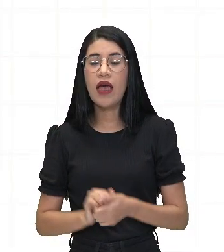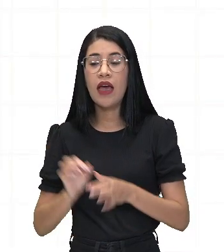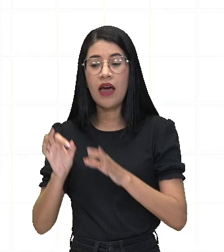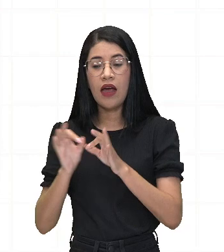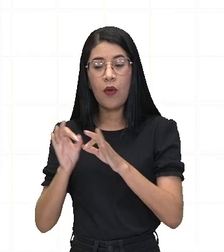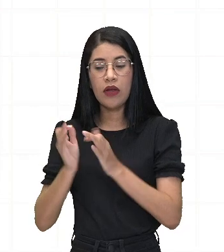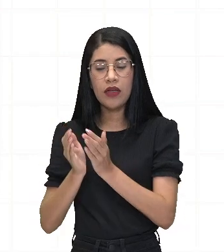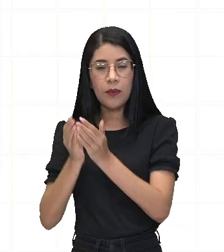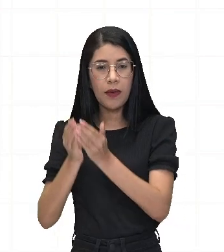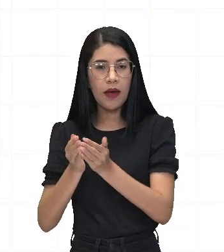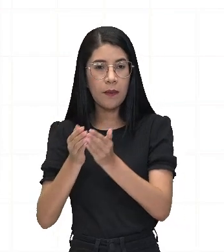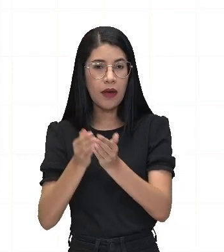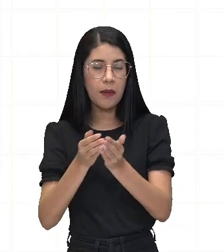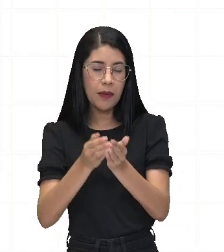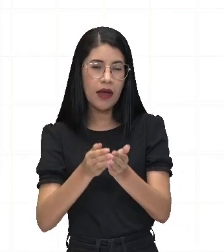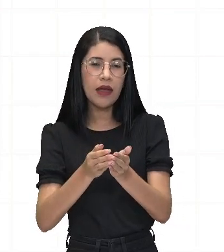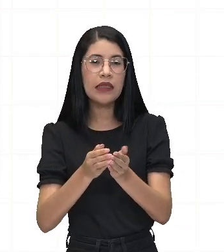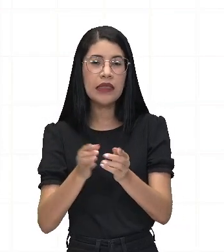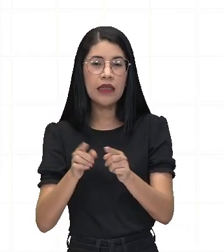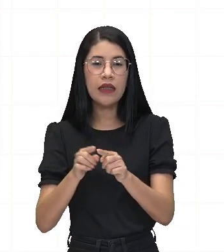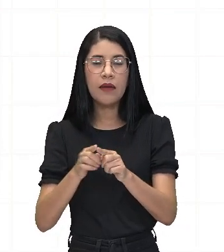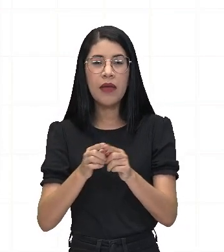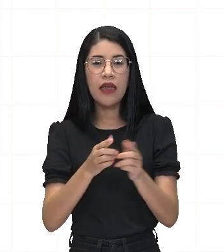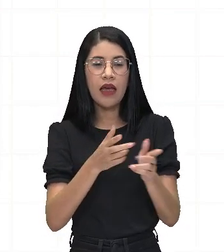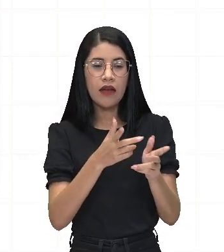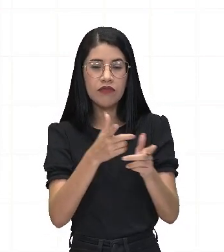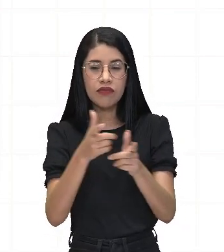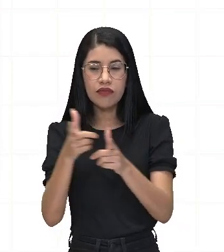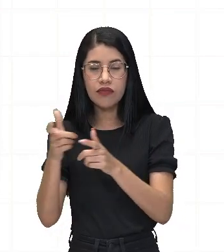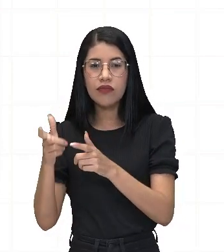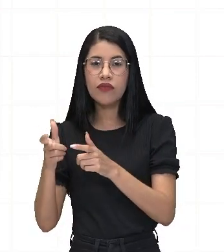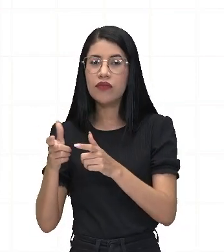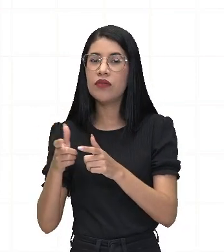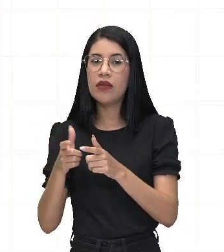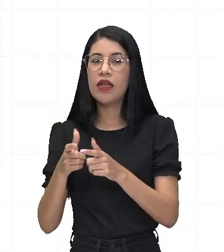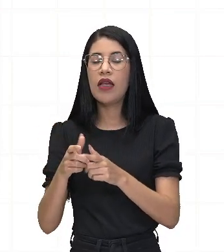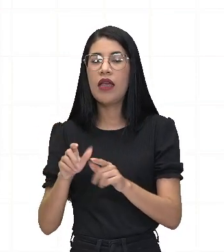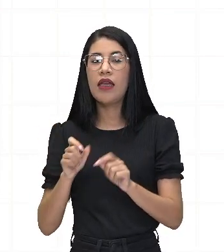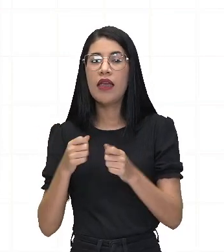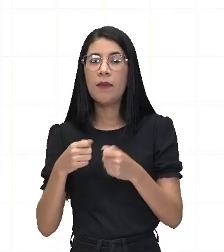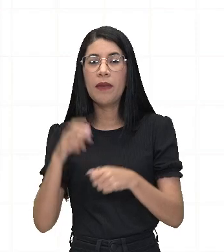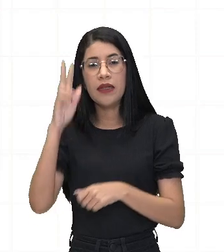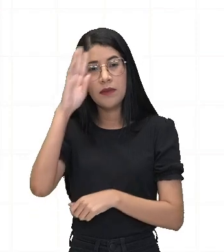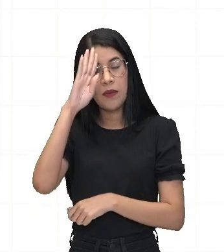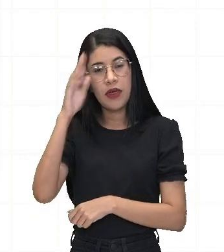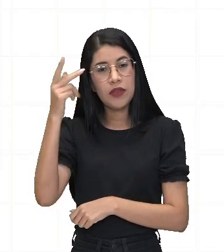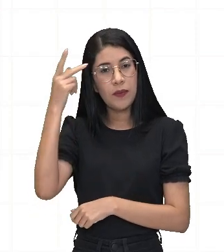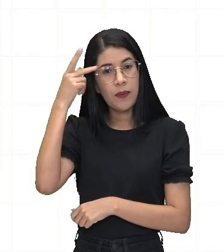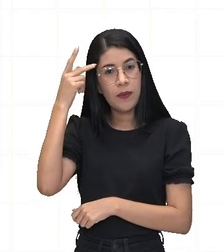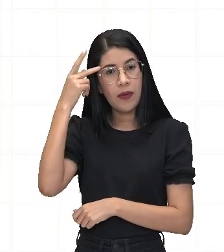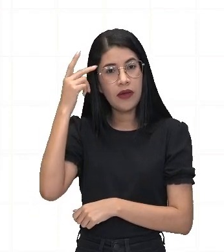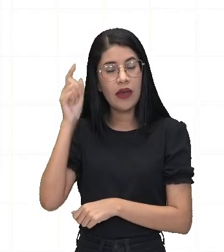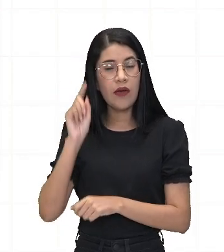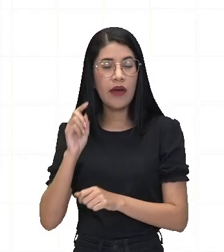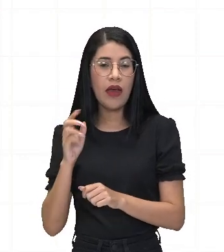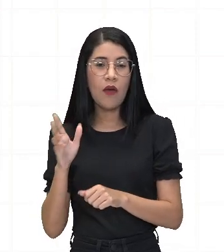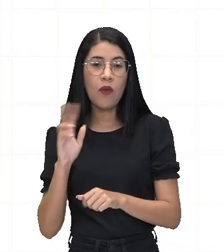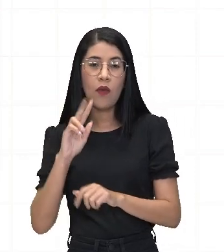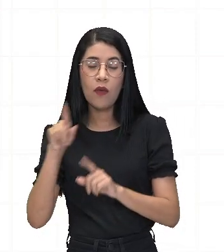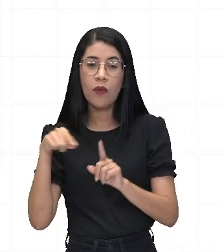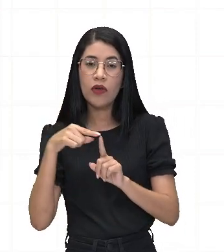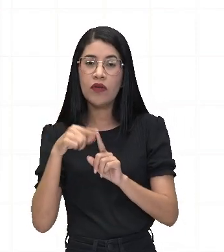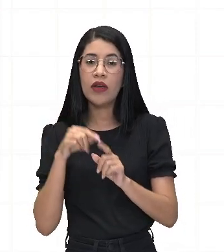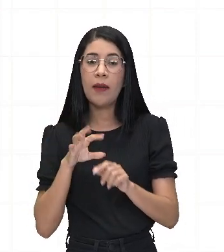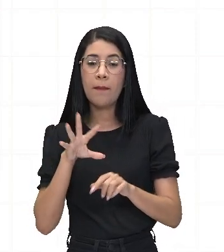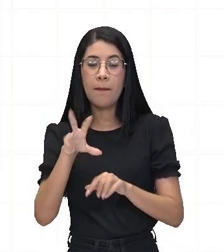organizadas pelos bandeirantes, tá bom? Principalmente paulistas, e eles tinham aí por objetivo, né, capturar